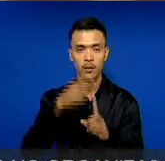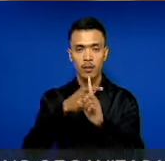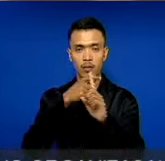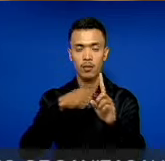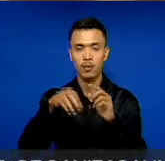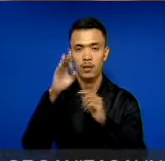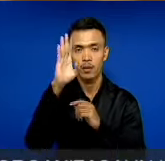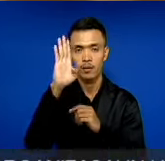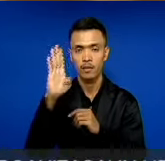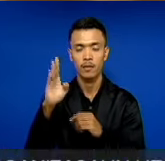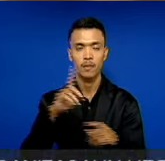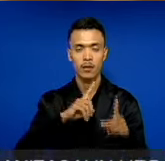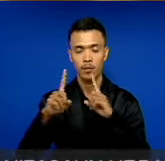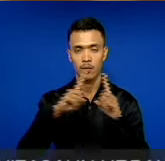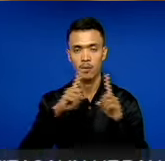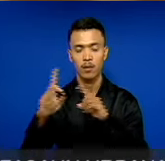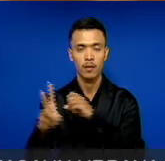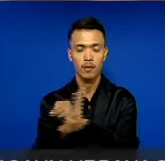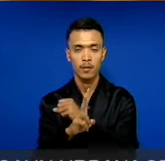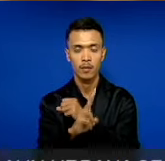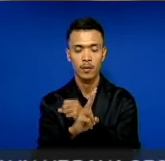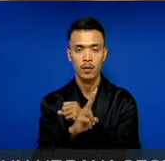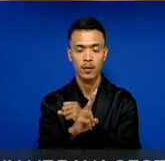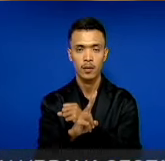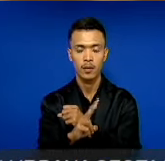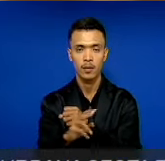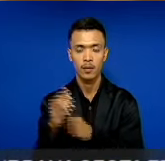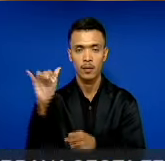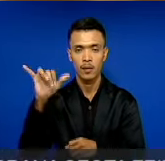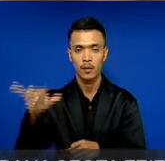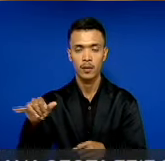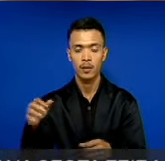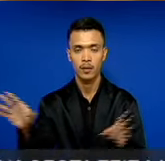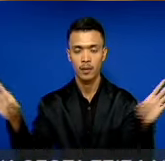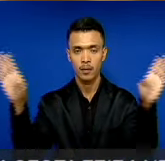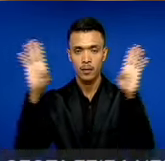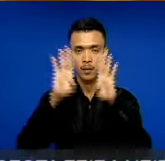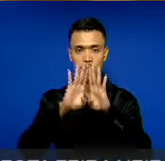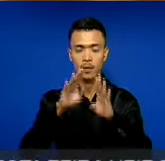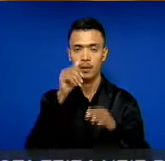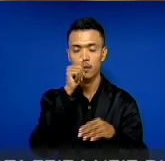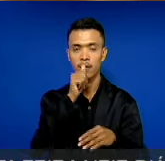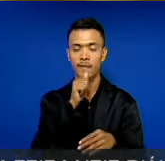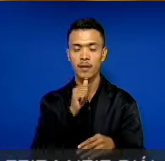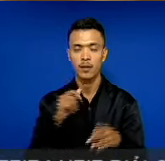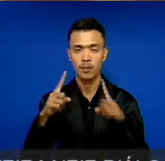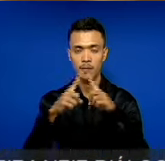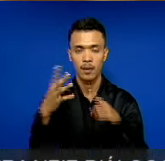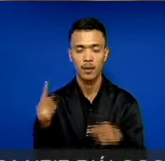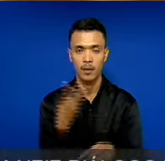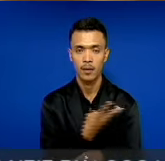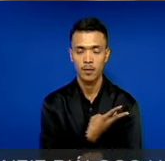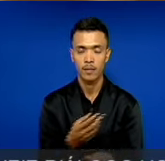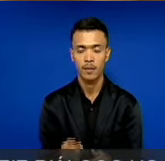dele se contacta mal. Vítima se né, se não mataca ela, segredo não vai a mim, maca né, mas lá, mas se ela der